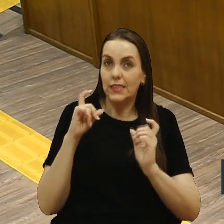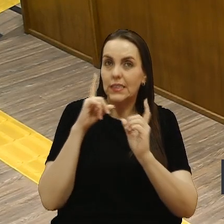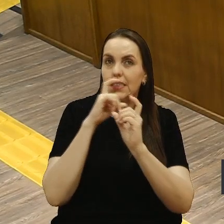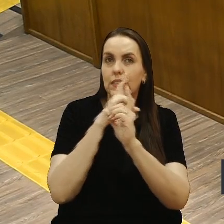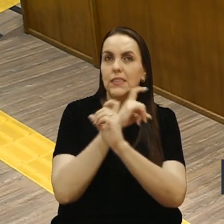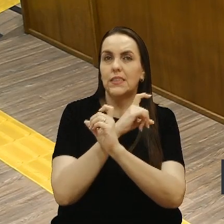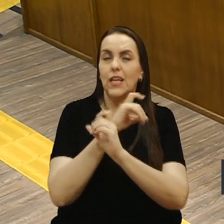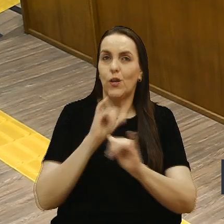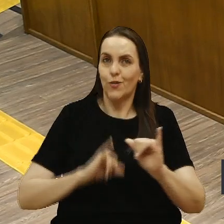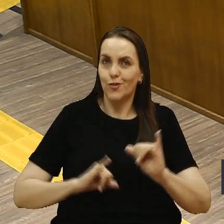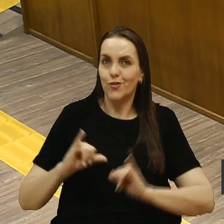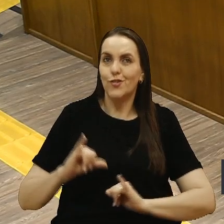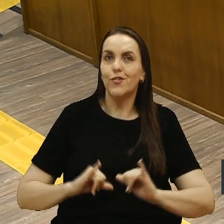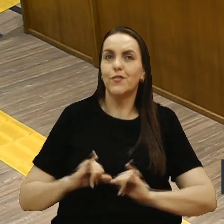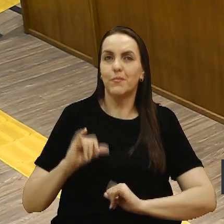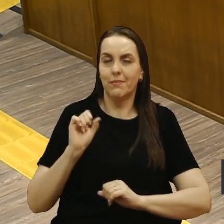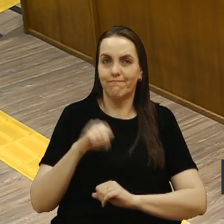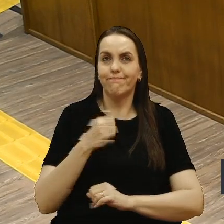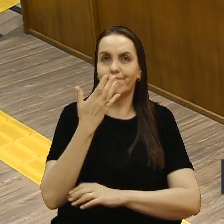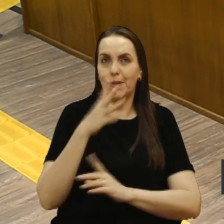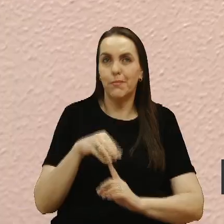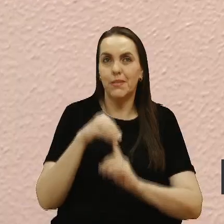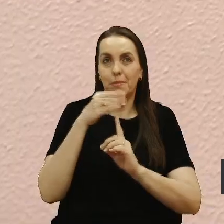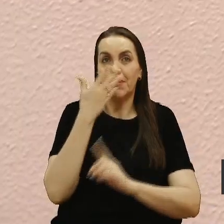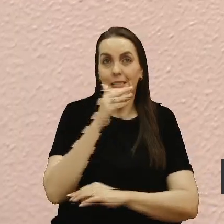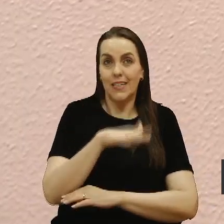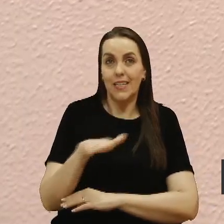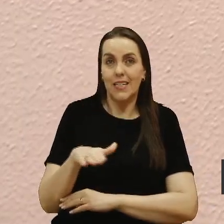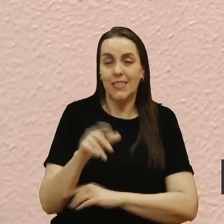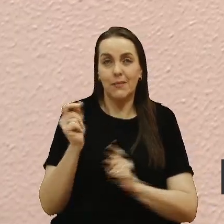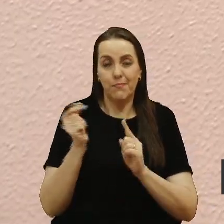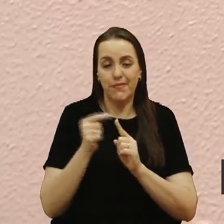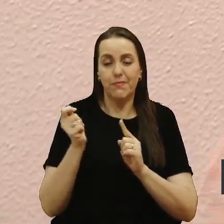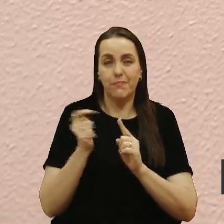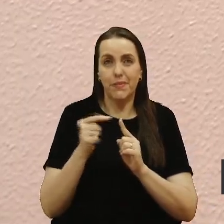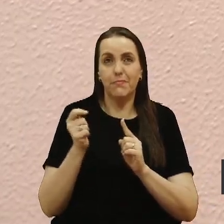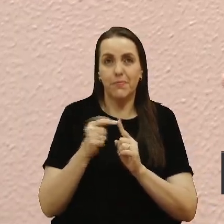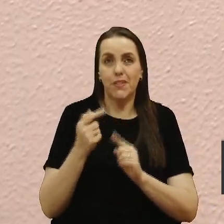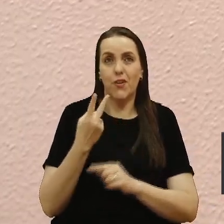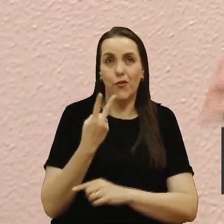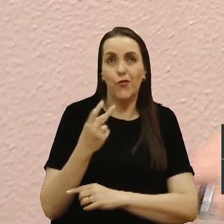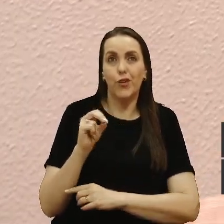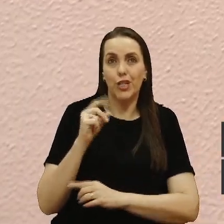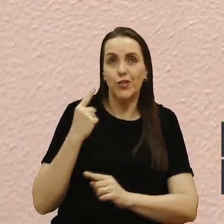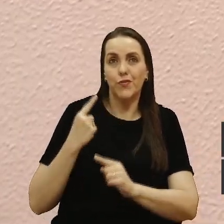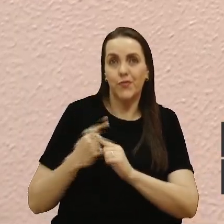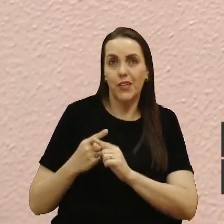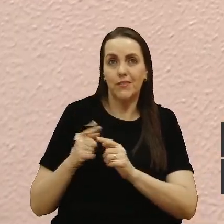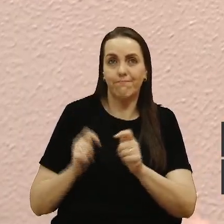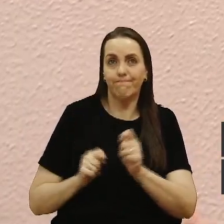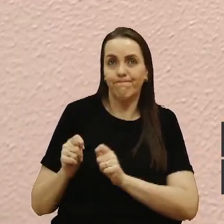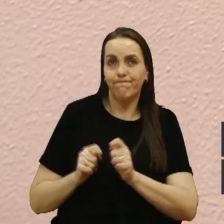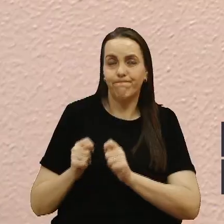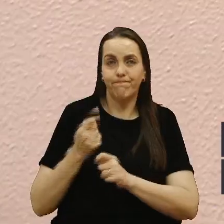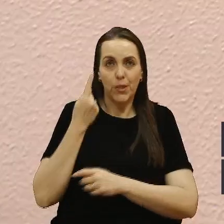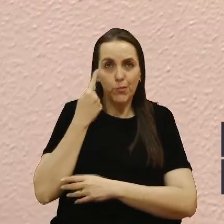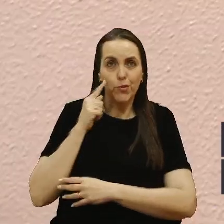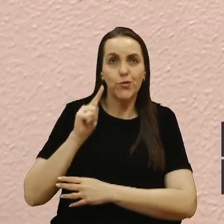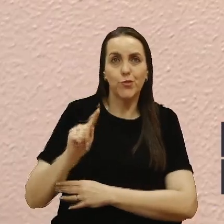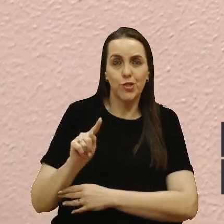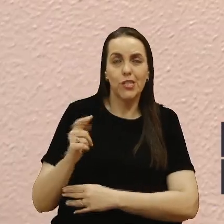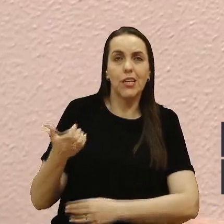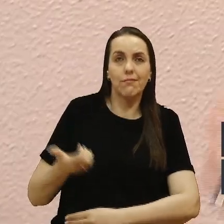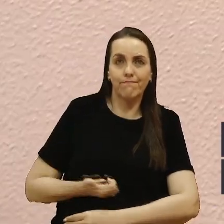complexa, é um sofrimento, principalmente nas crianças, que às vezes tem que receber 20 picadas durante um dia, porque tem que estar sempre tendo o controle e a aplicação de